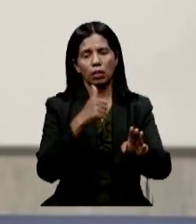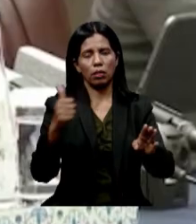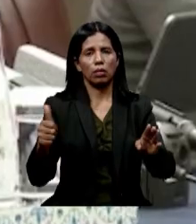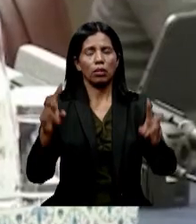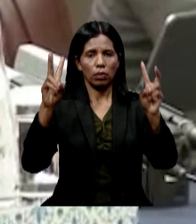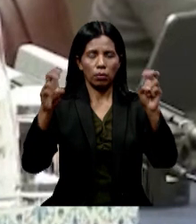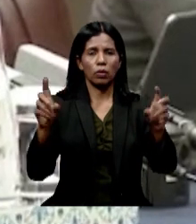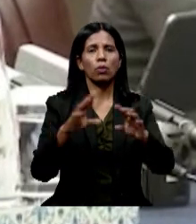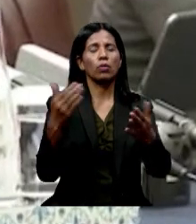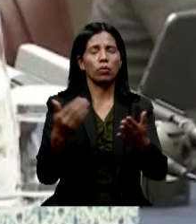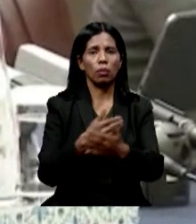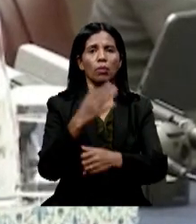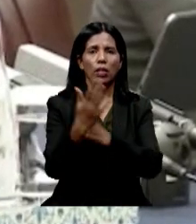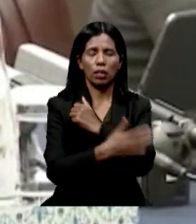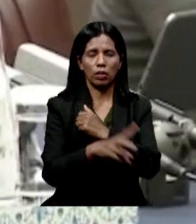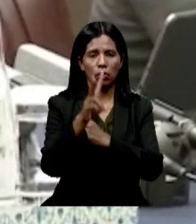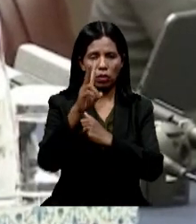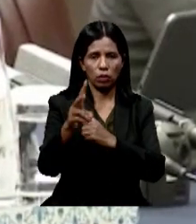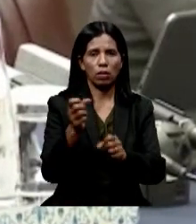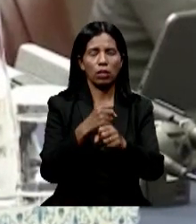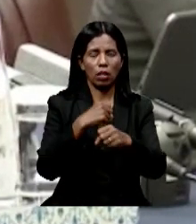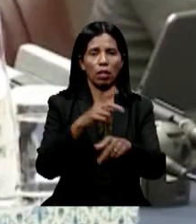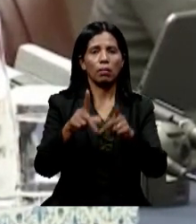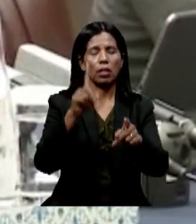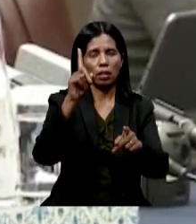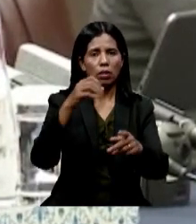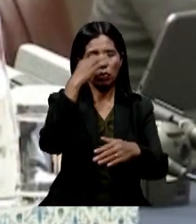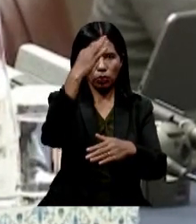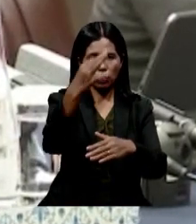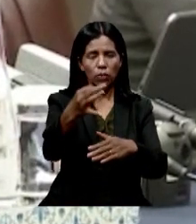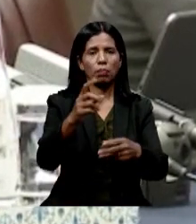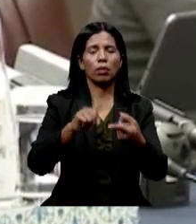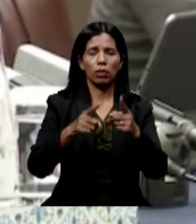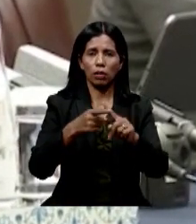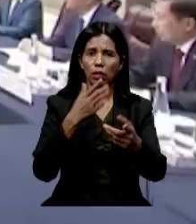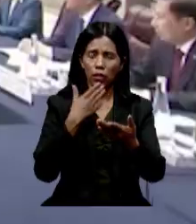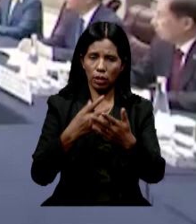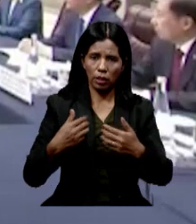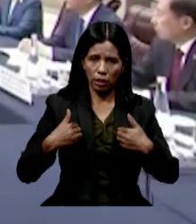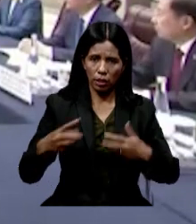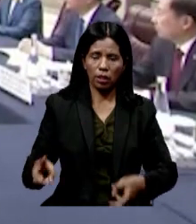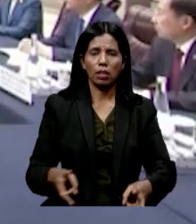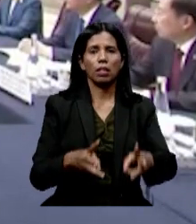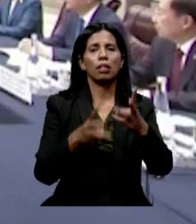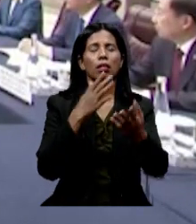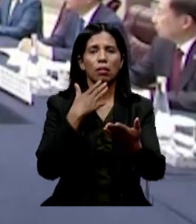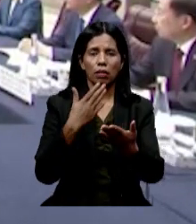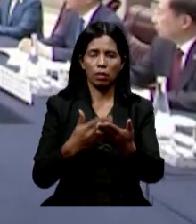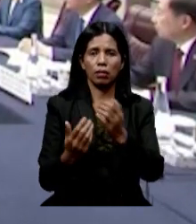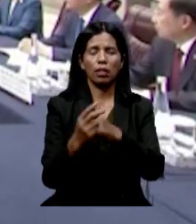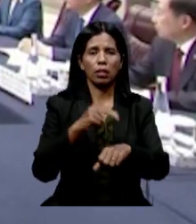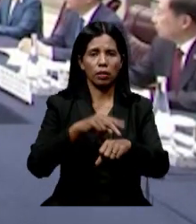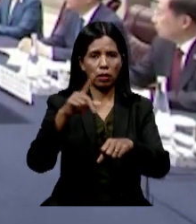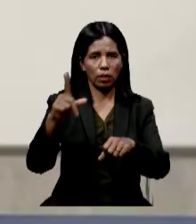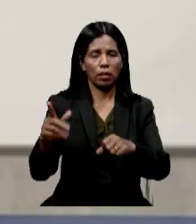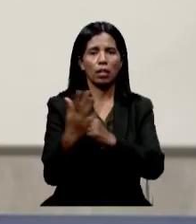da nação Rua. Hoje construí comunidade Ida o futuro compartilhado. E a dalam ba modernização no rejuvenescimento nacional,